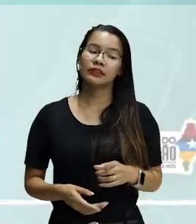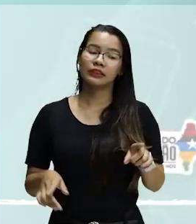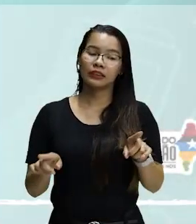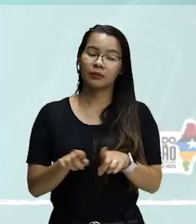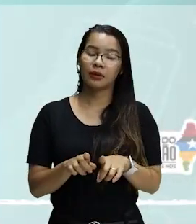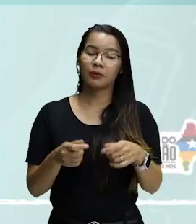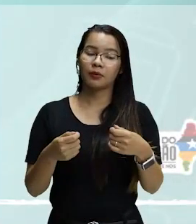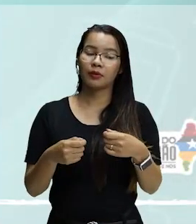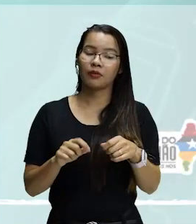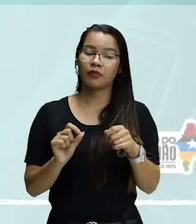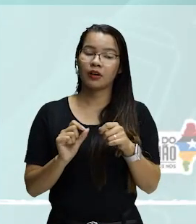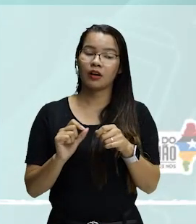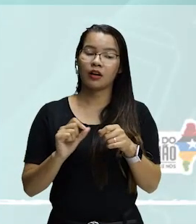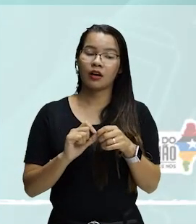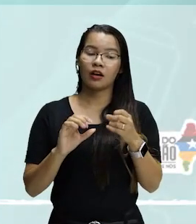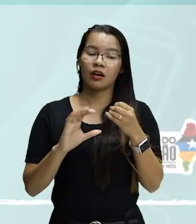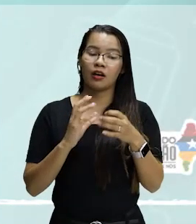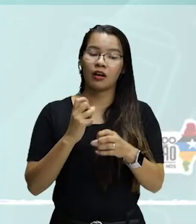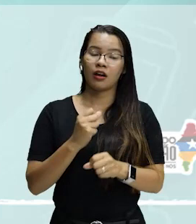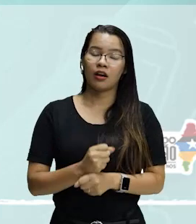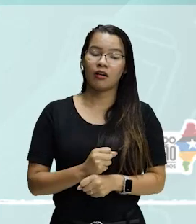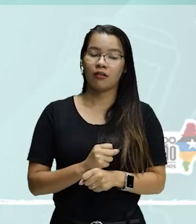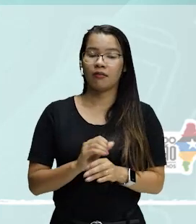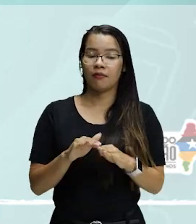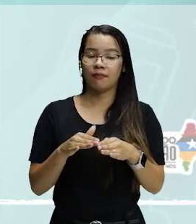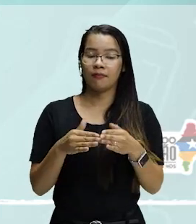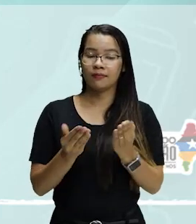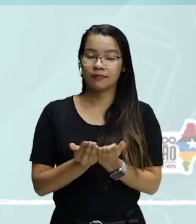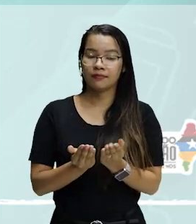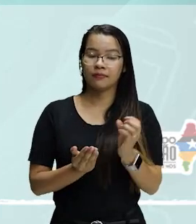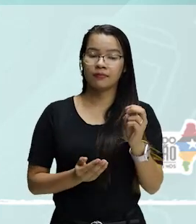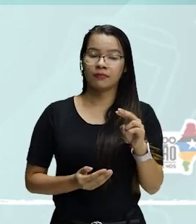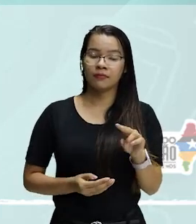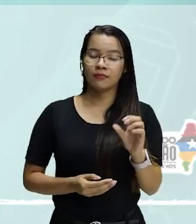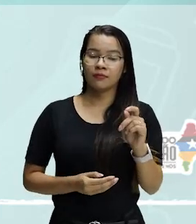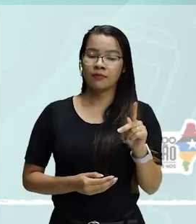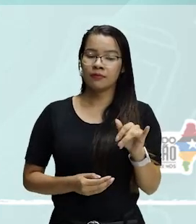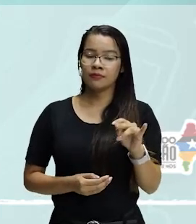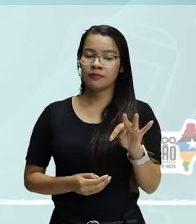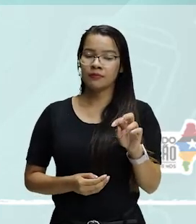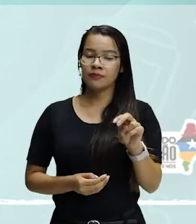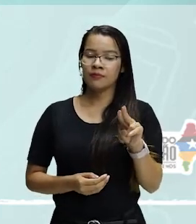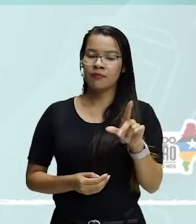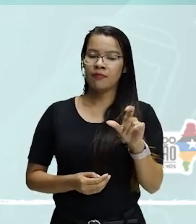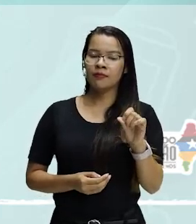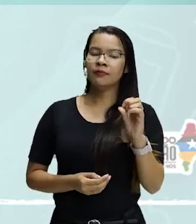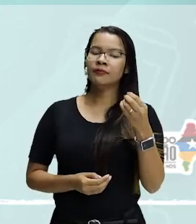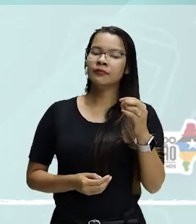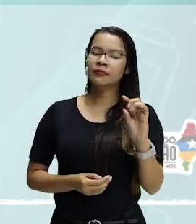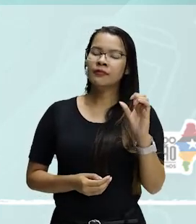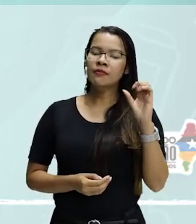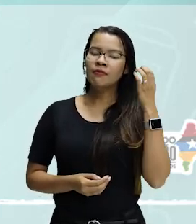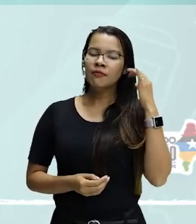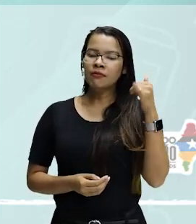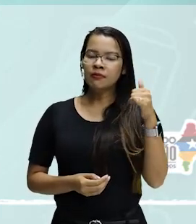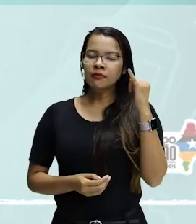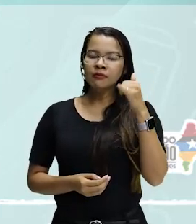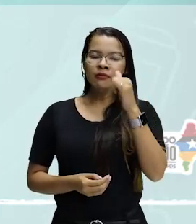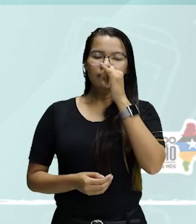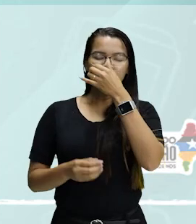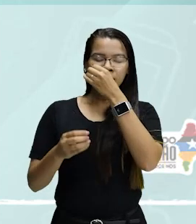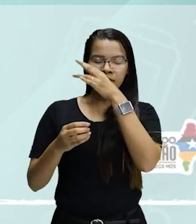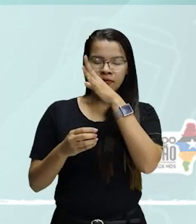Podemos fazer o resumo de um livro, de um capítulo, de um artigo,